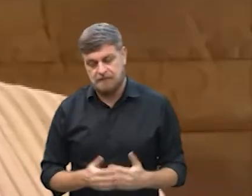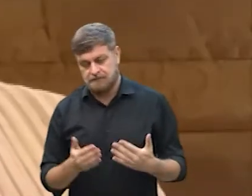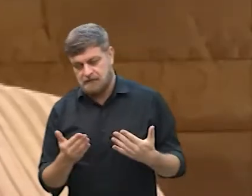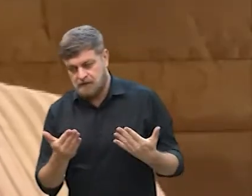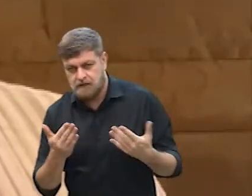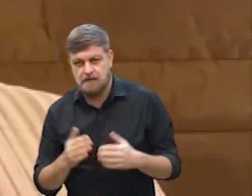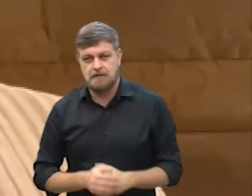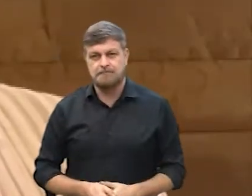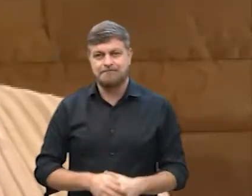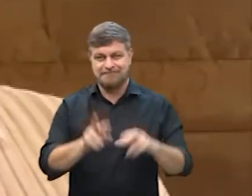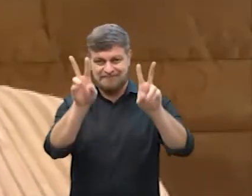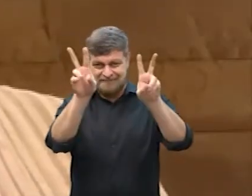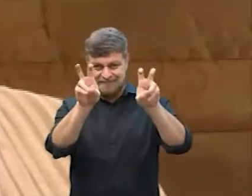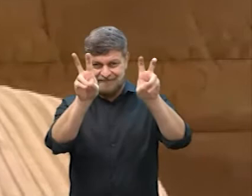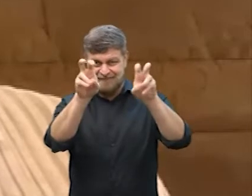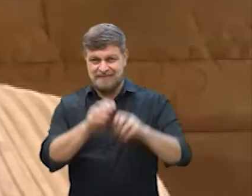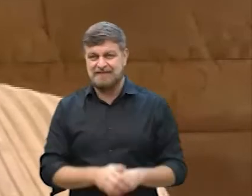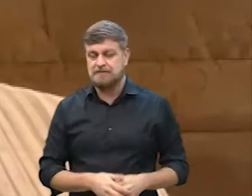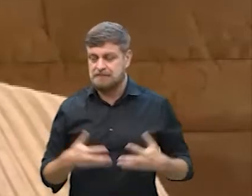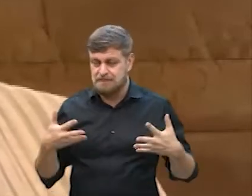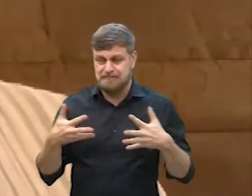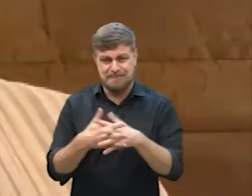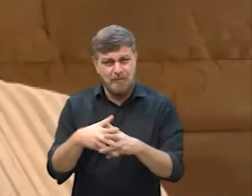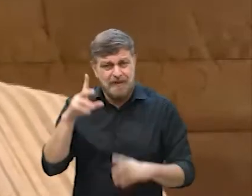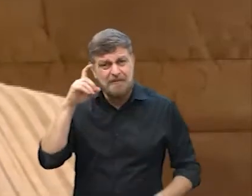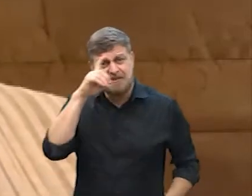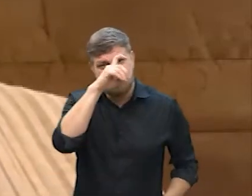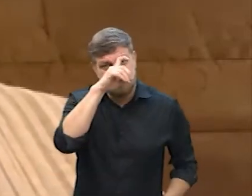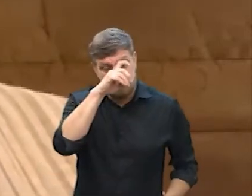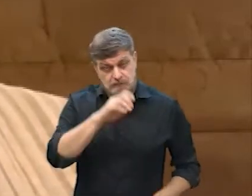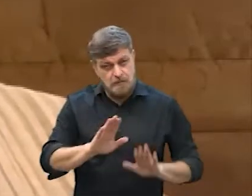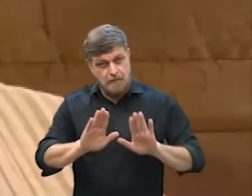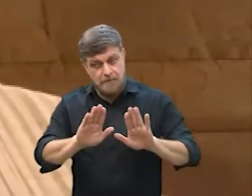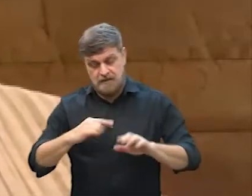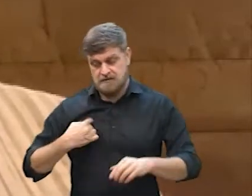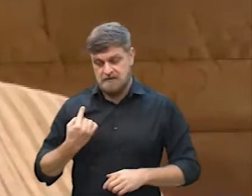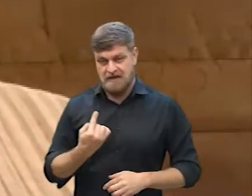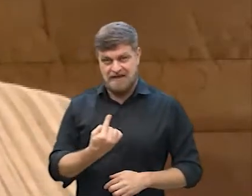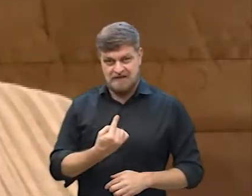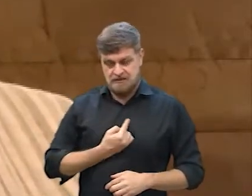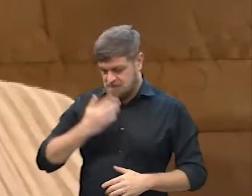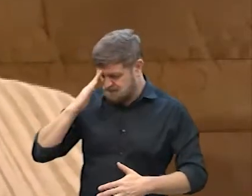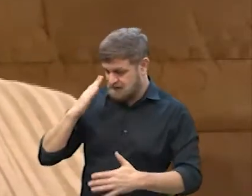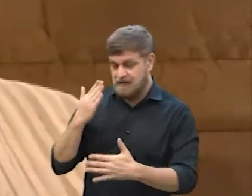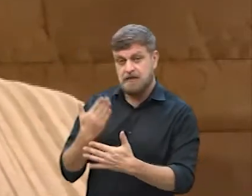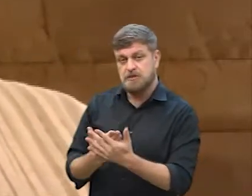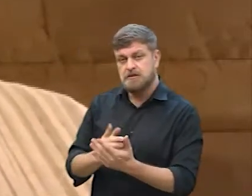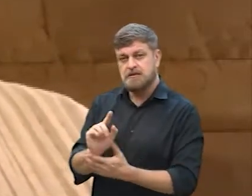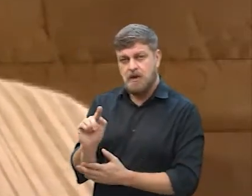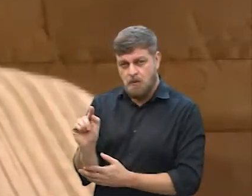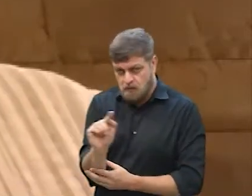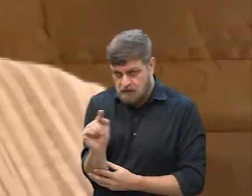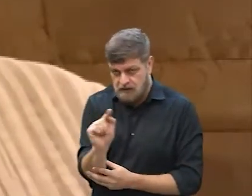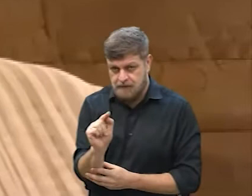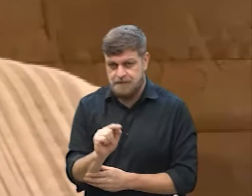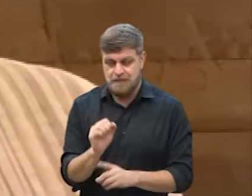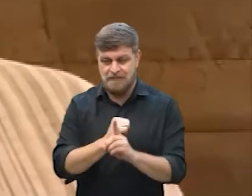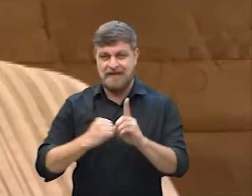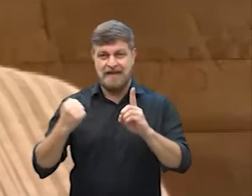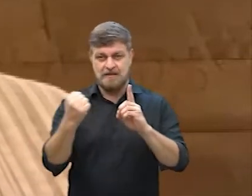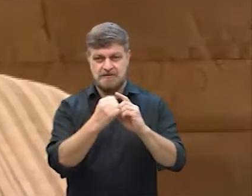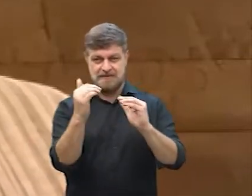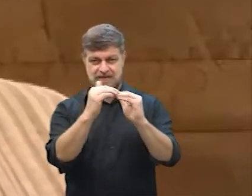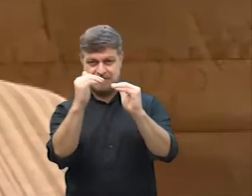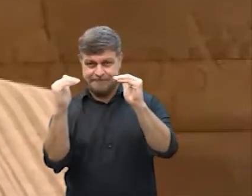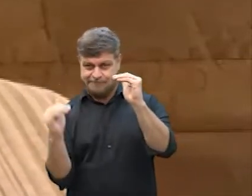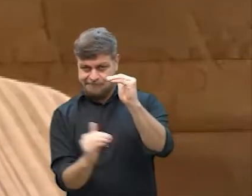É um assunto também bastante polêmico, mas nós defendemos que a desigualdade social,